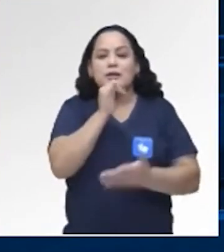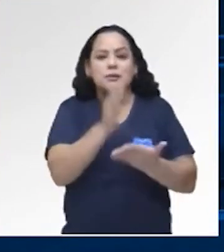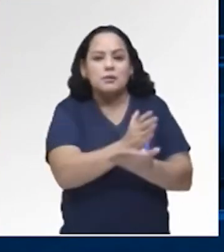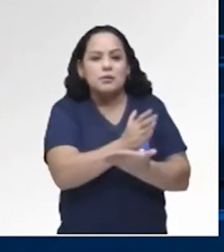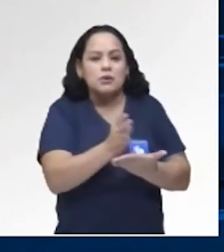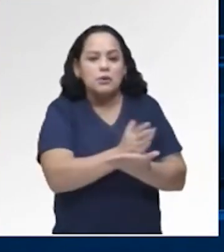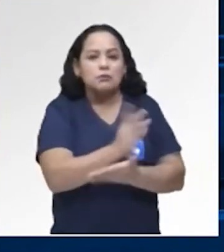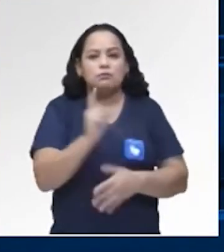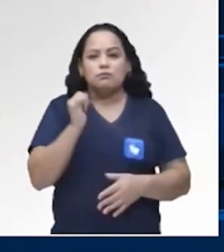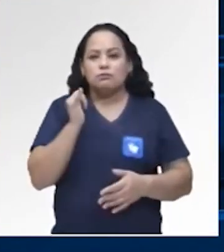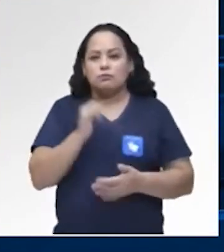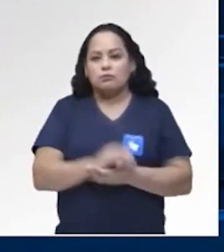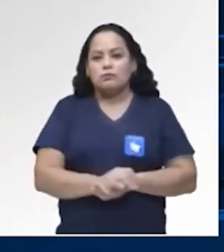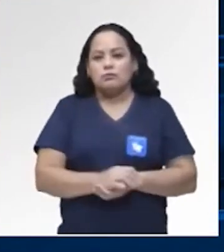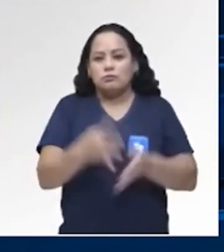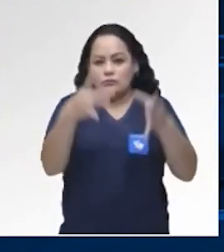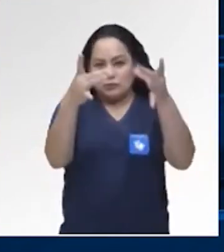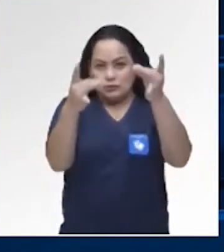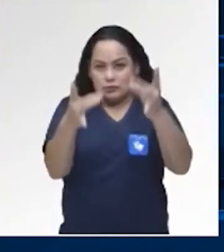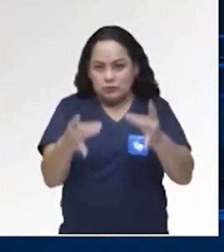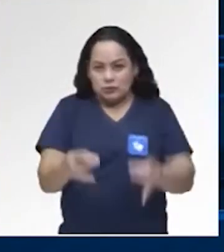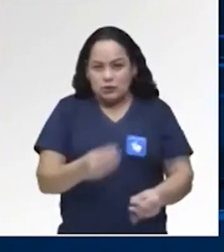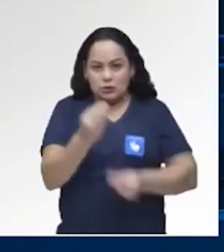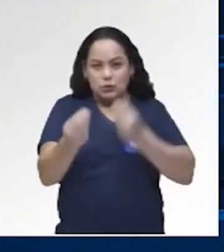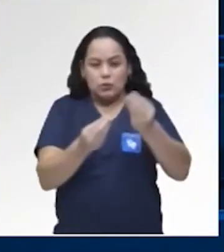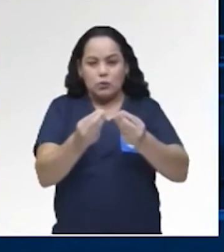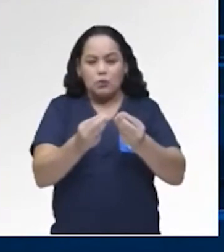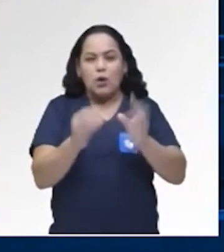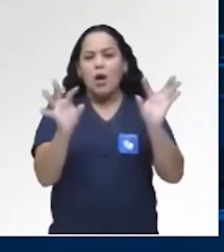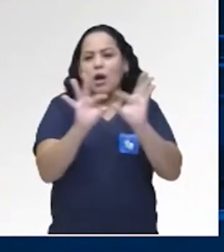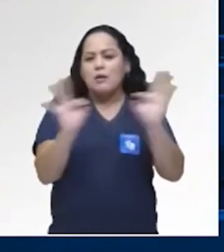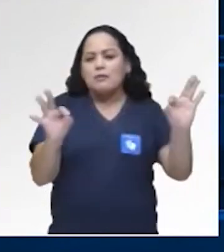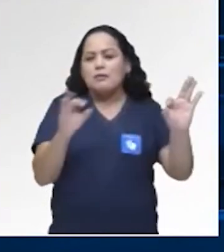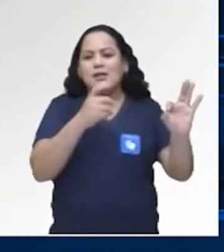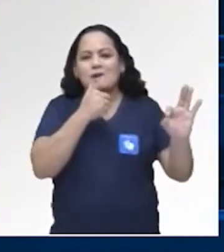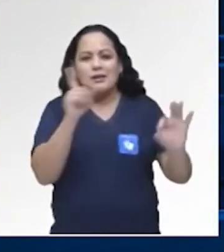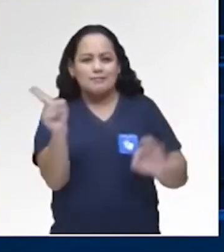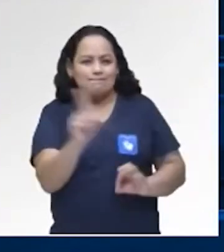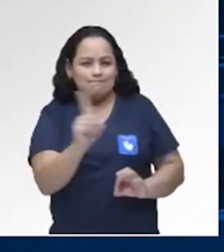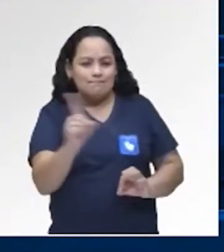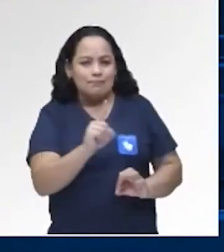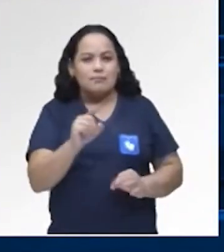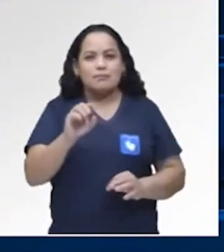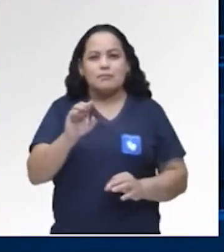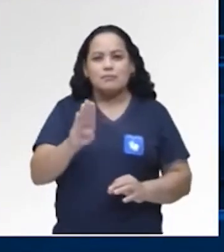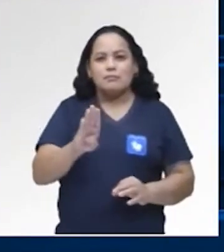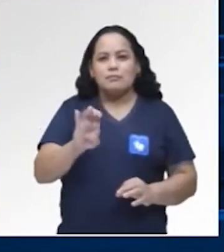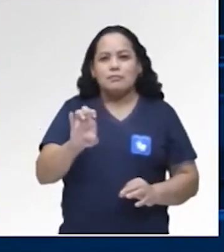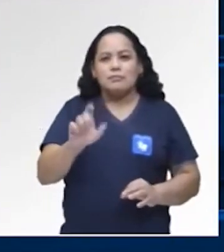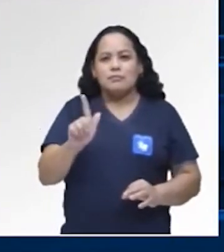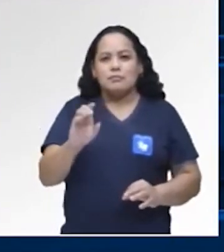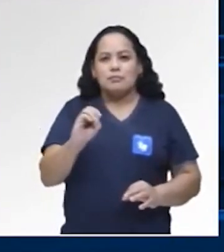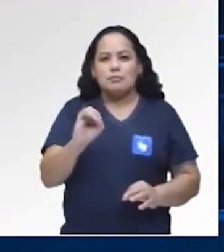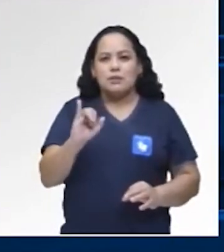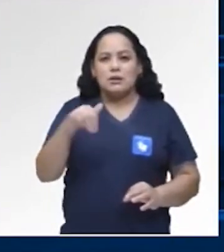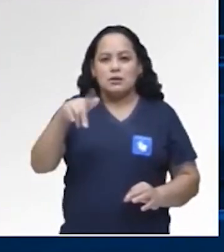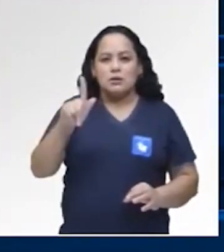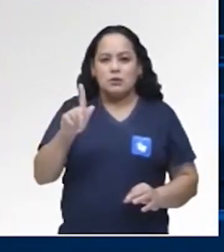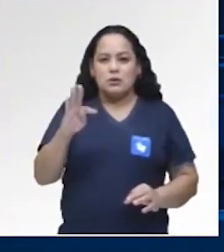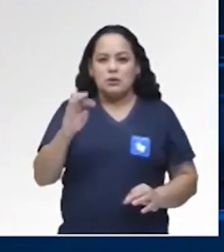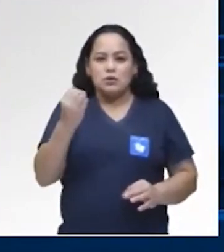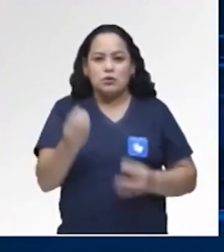exemplos, então, falando aí da forma negativa do be going to. O que é o be going to?